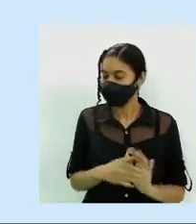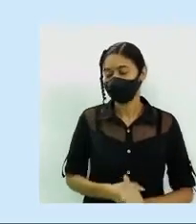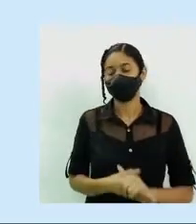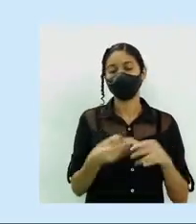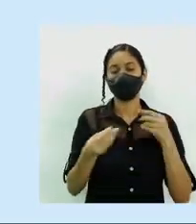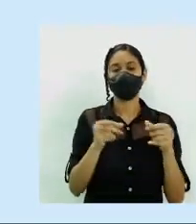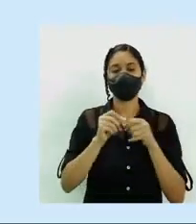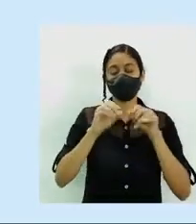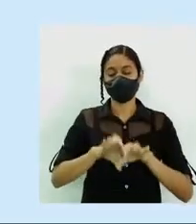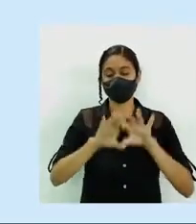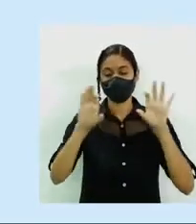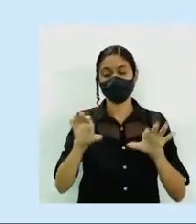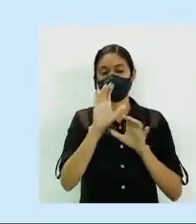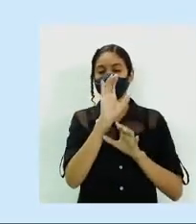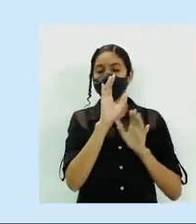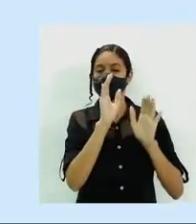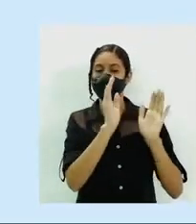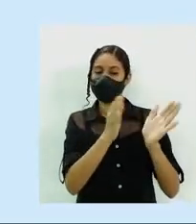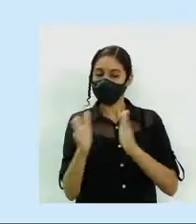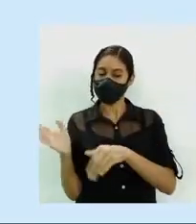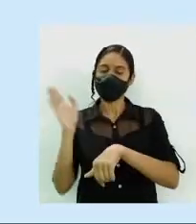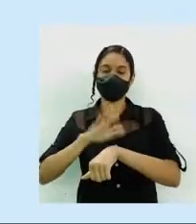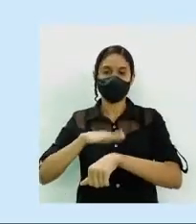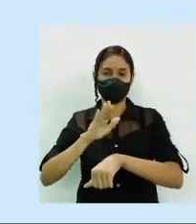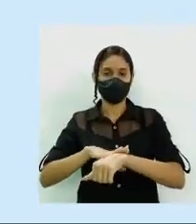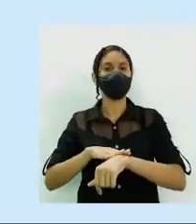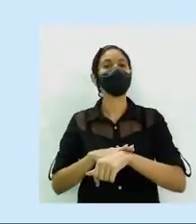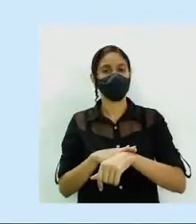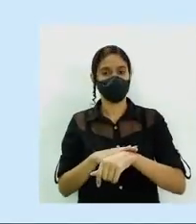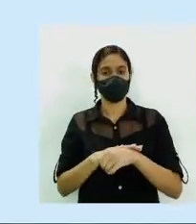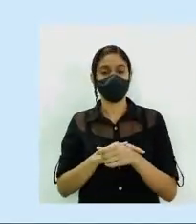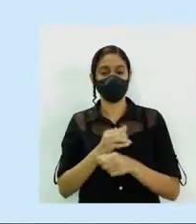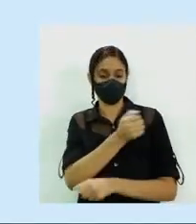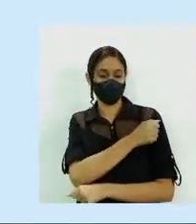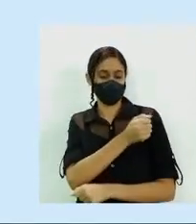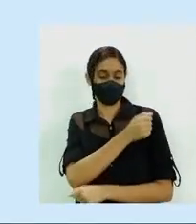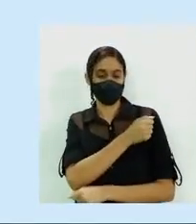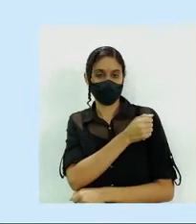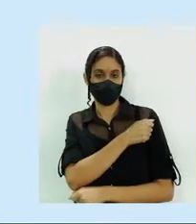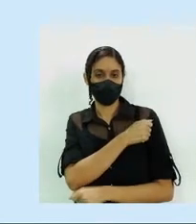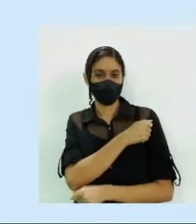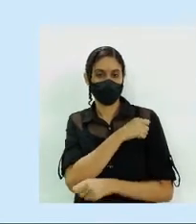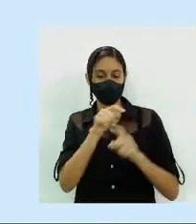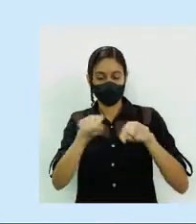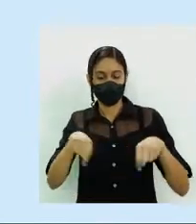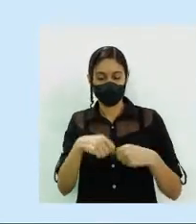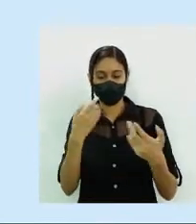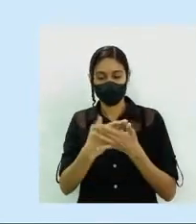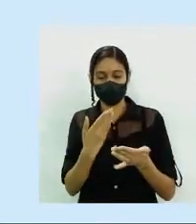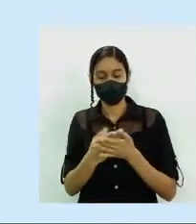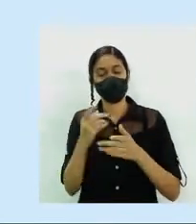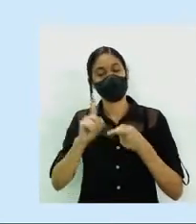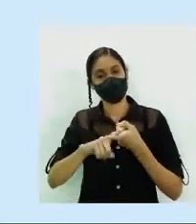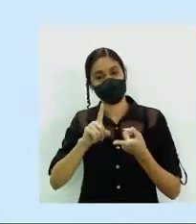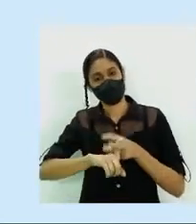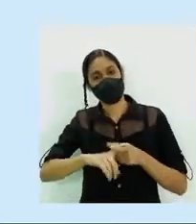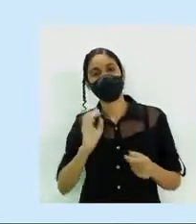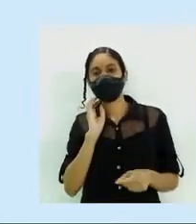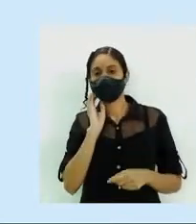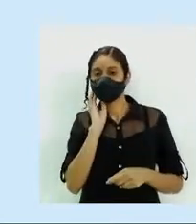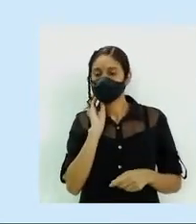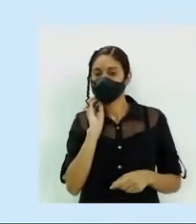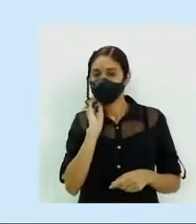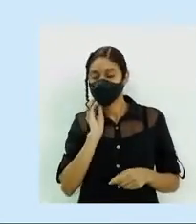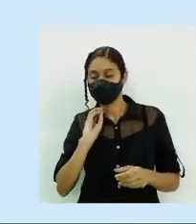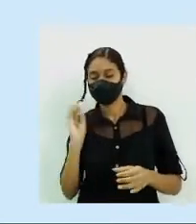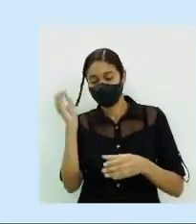vai dividir cada momento e os alunos de sala de aula também? Então, vamos lá. Dentro da batalha